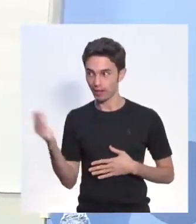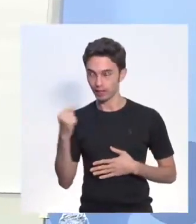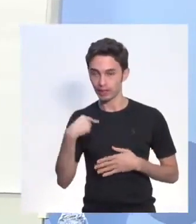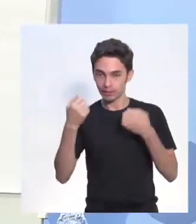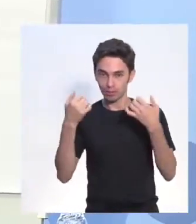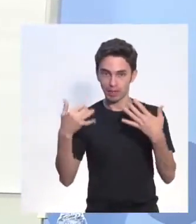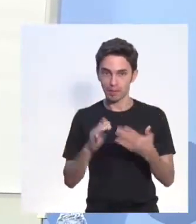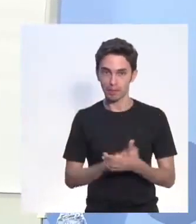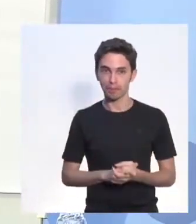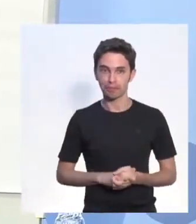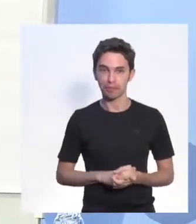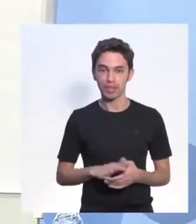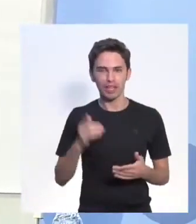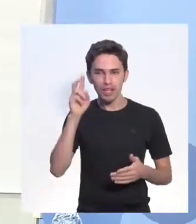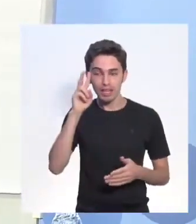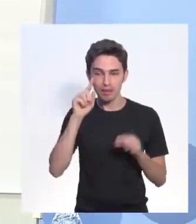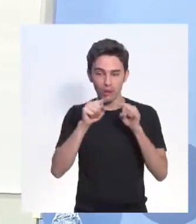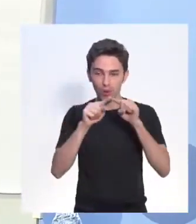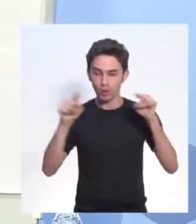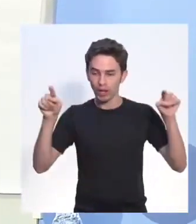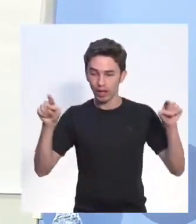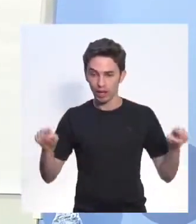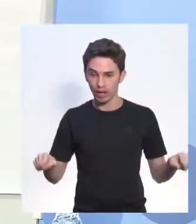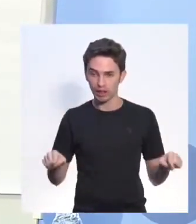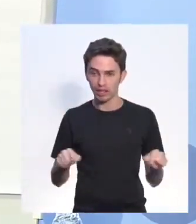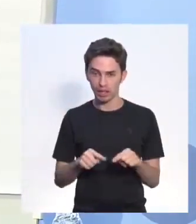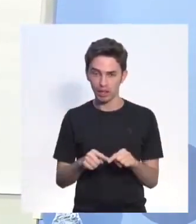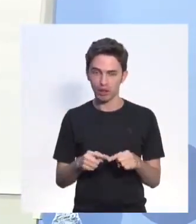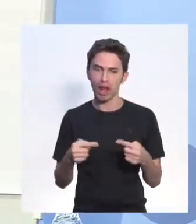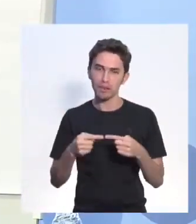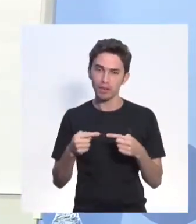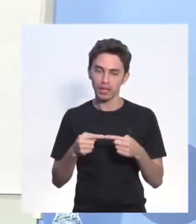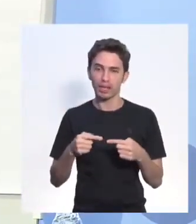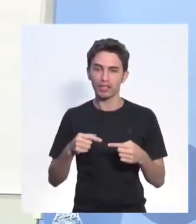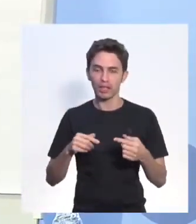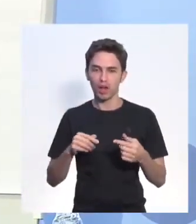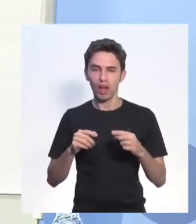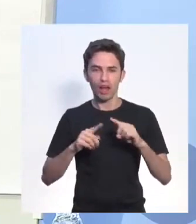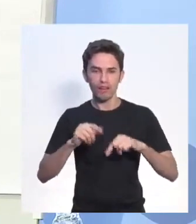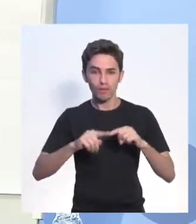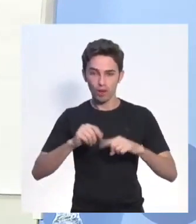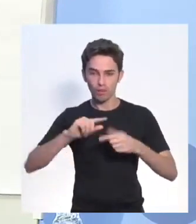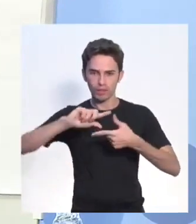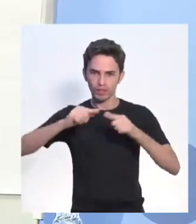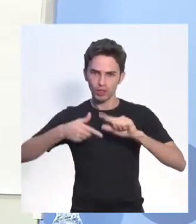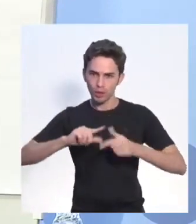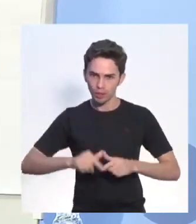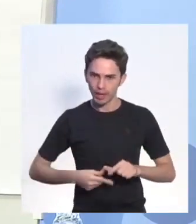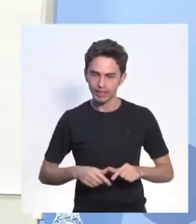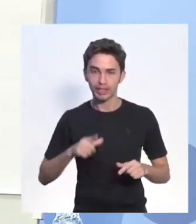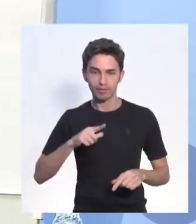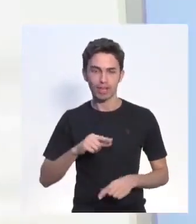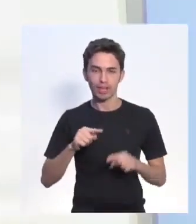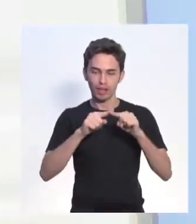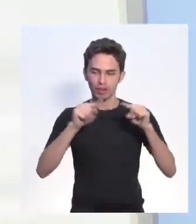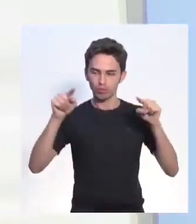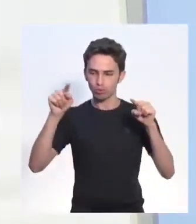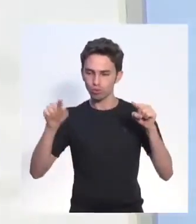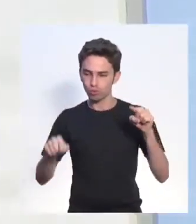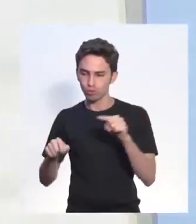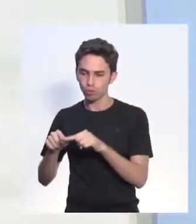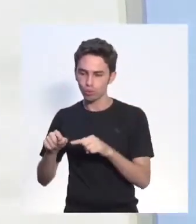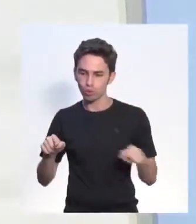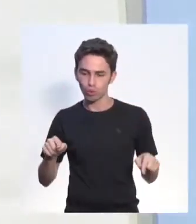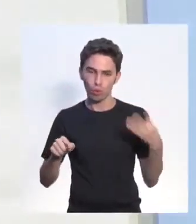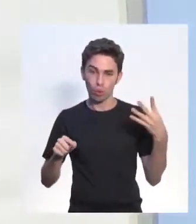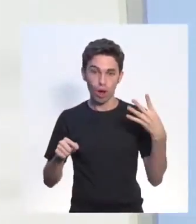é um retângulo? Vai que você não lembra. Um retângulo é aquela figura geométrica que tem 4 lados, lados iguais de 2 em 2. Então,